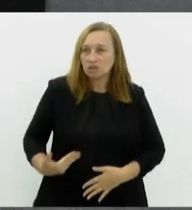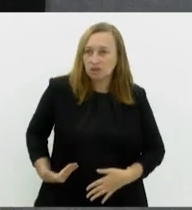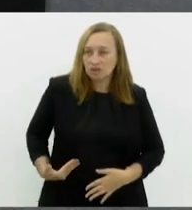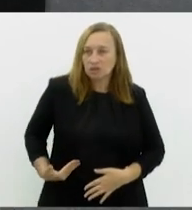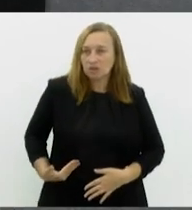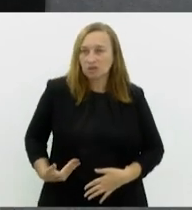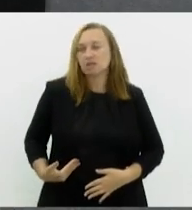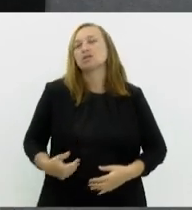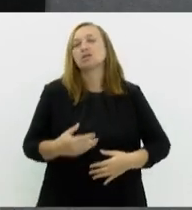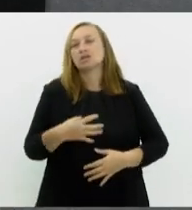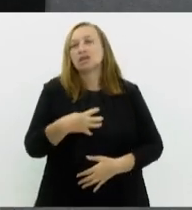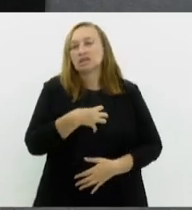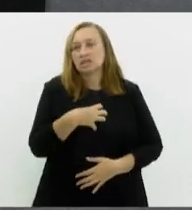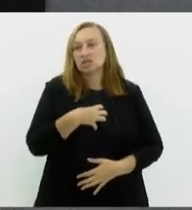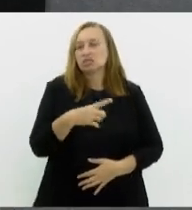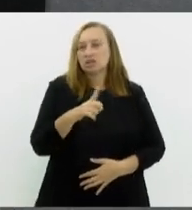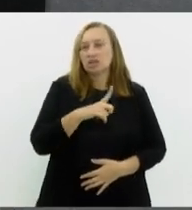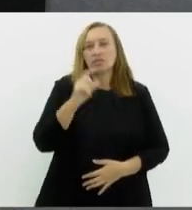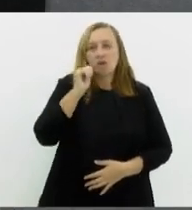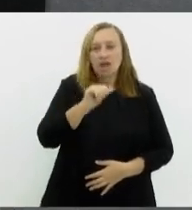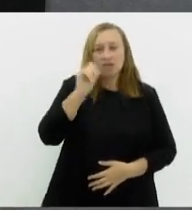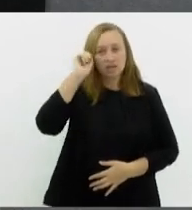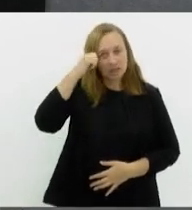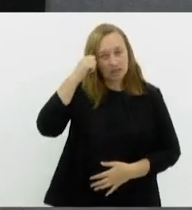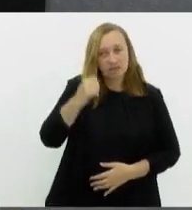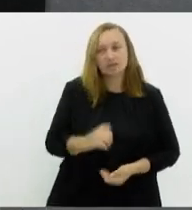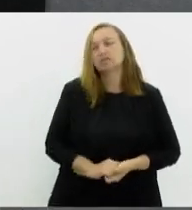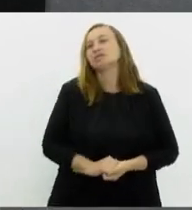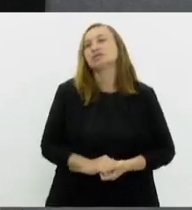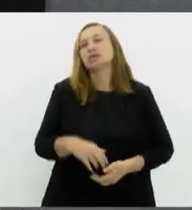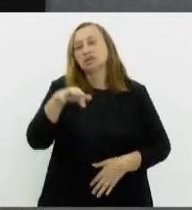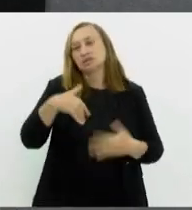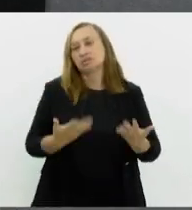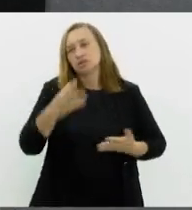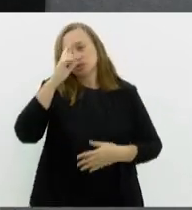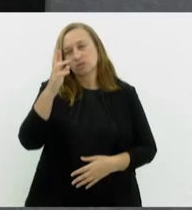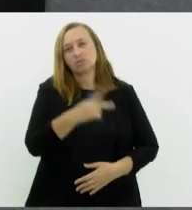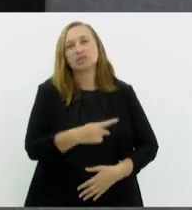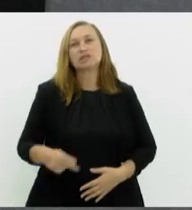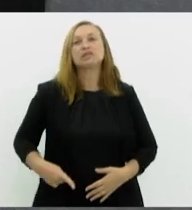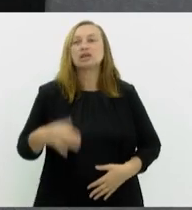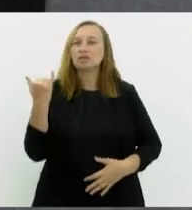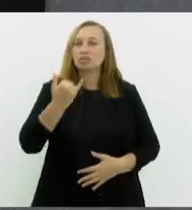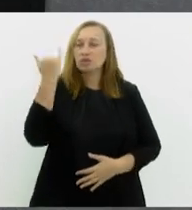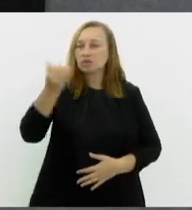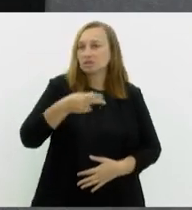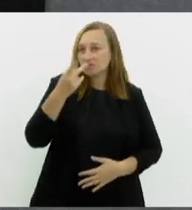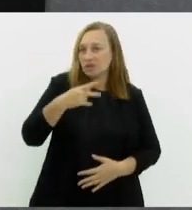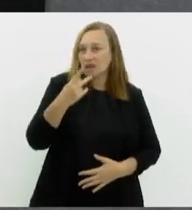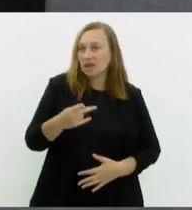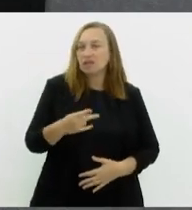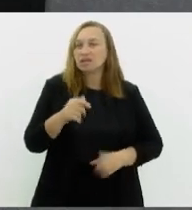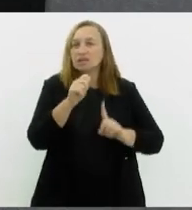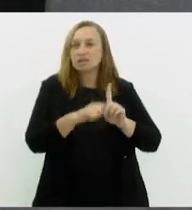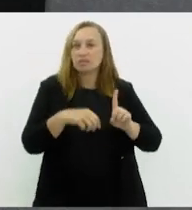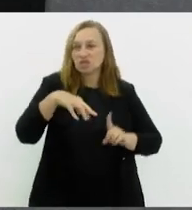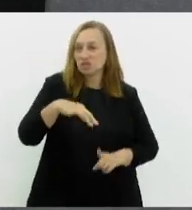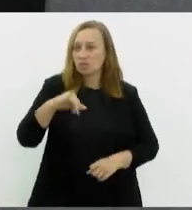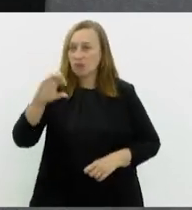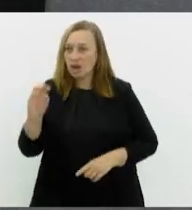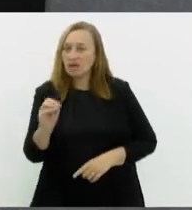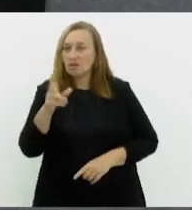que façam sentido para as mulheres negras. E aí, senhor presidente, é muito importante dizer que nesse mês de maio,